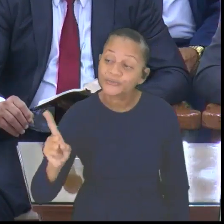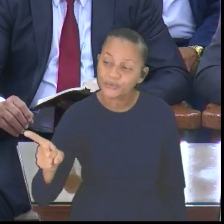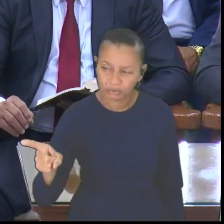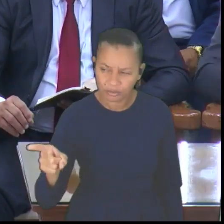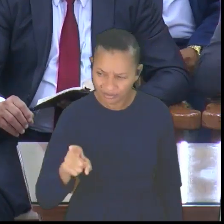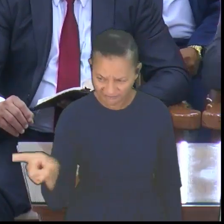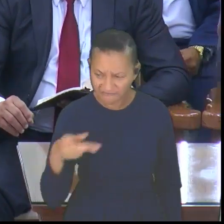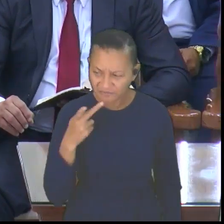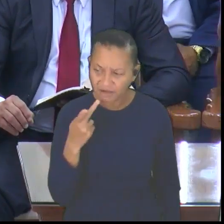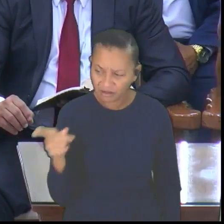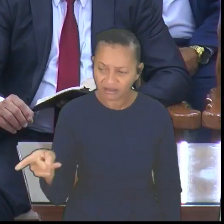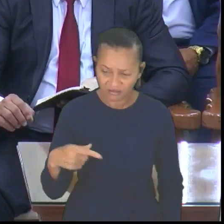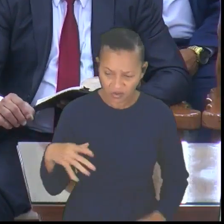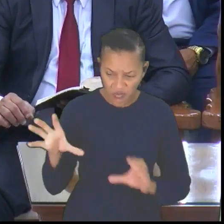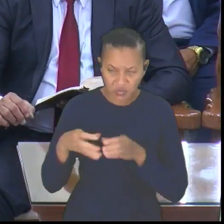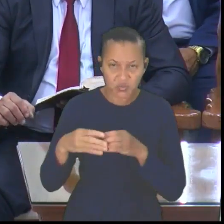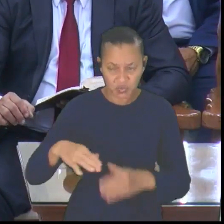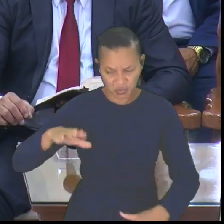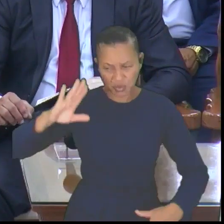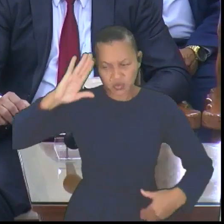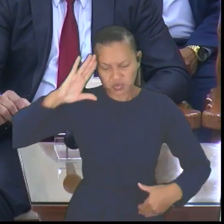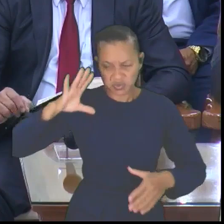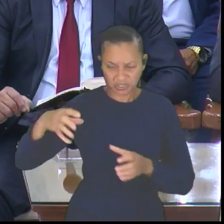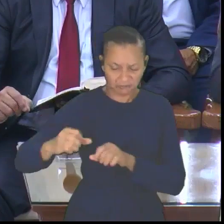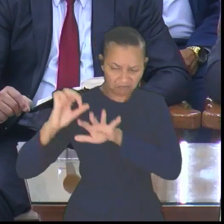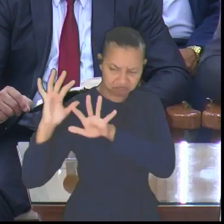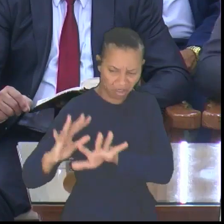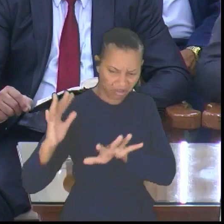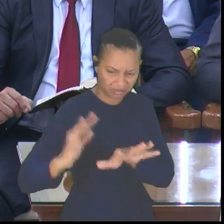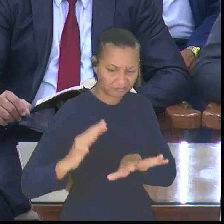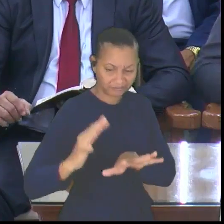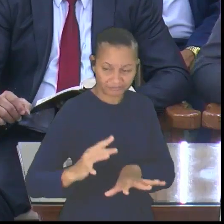Você disse que esse exército que você está aí, eu vou lhe dizer,